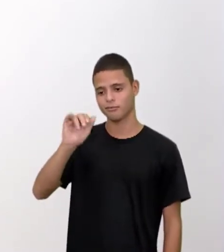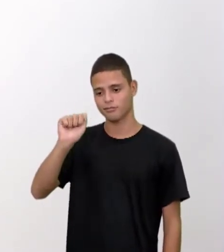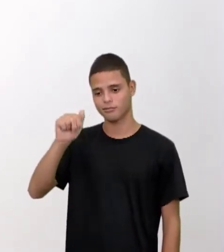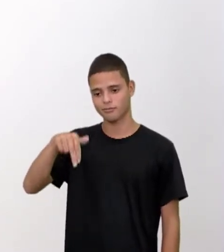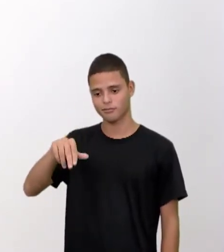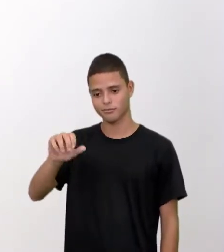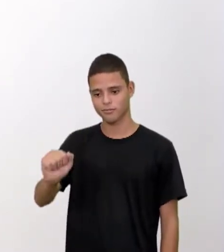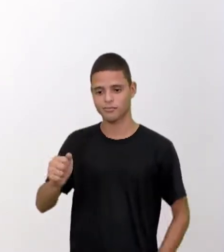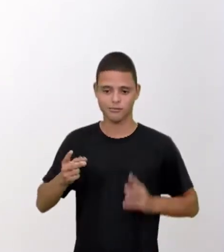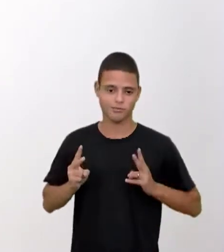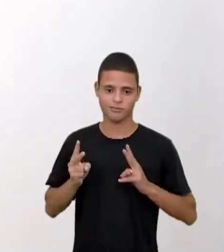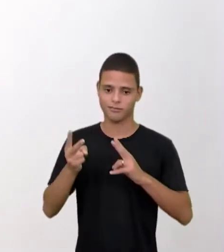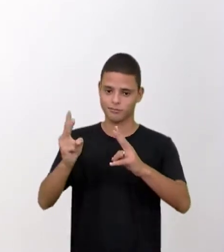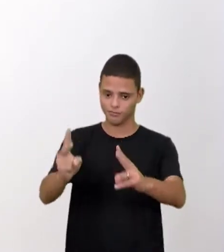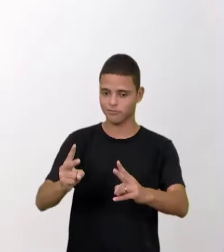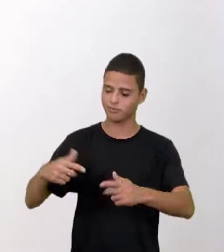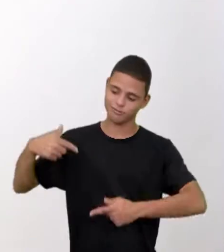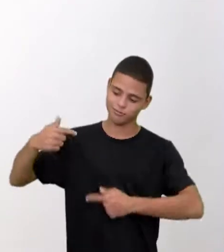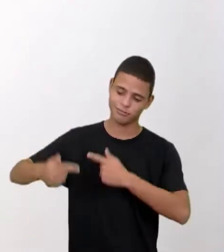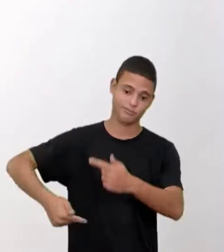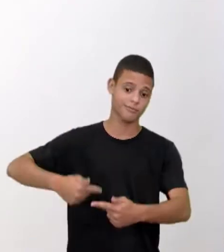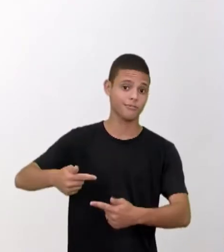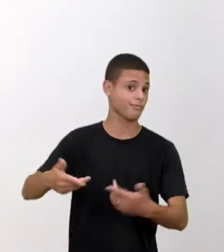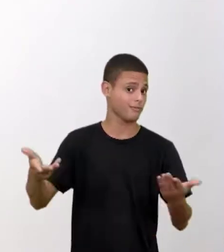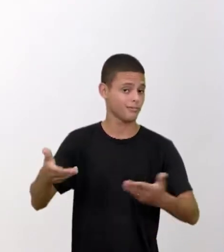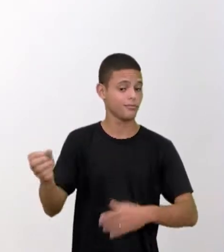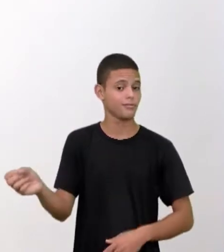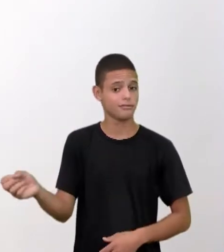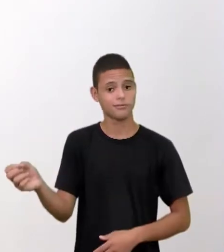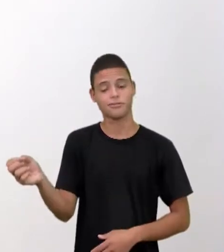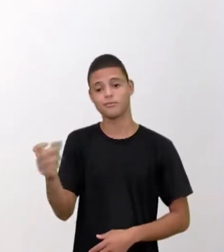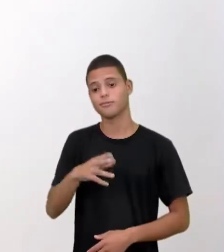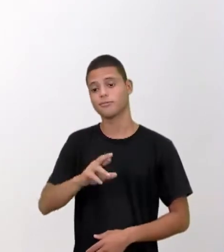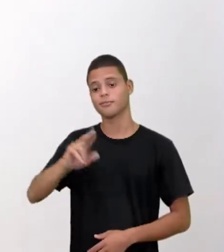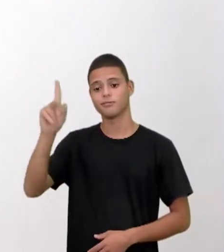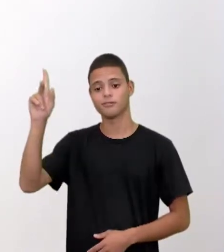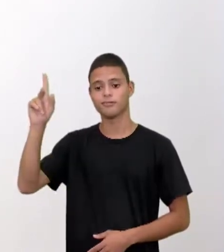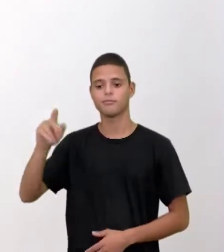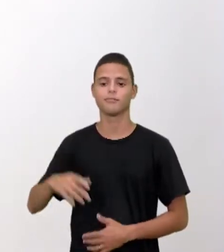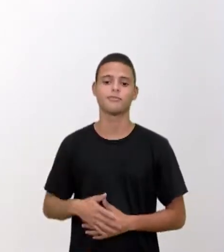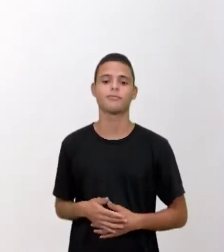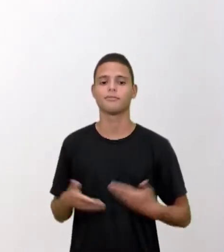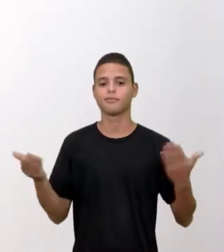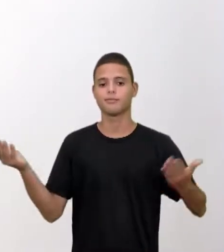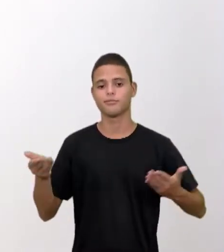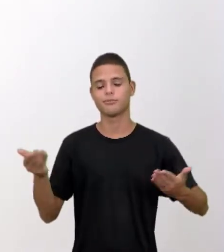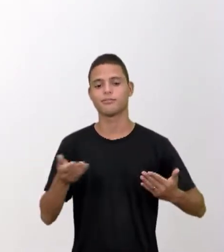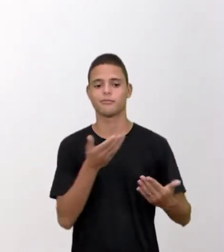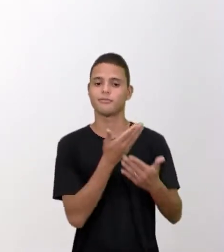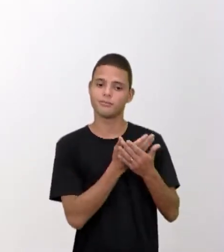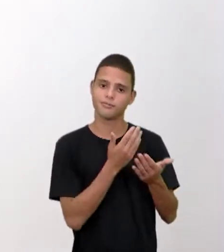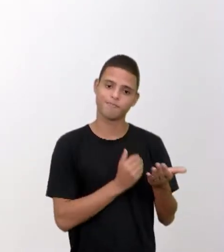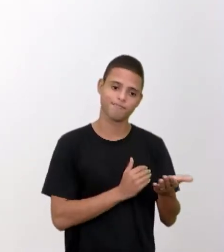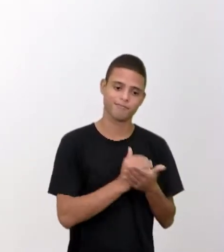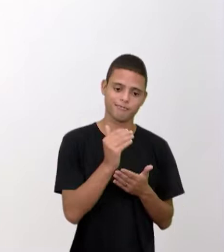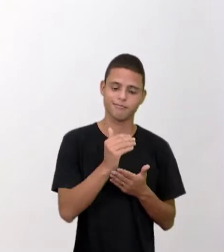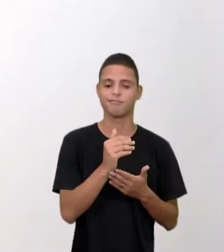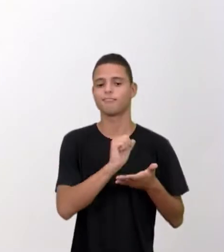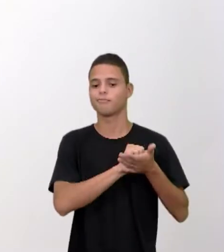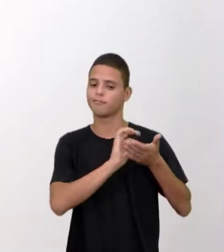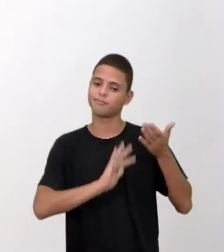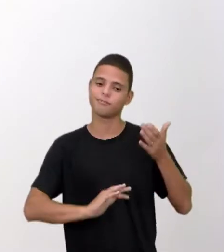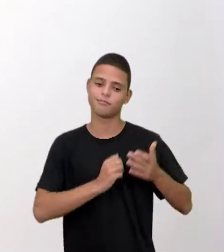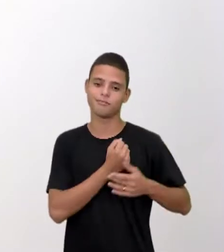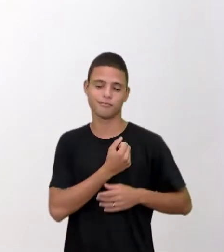nossa jornada e hoje uma jornada diferente, né? Porque nessa aula a gente vai começar a atividade número 2,